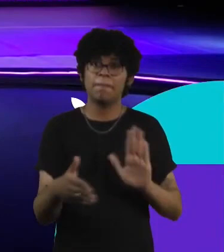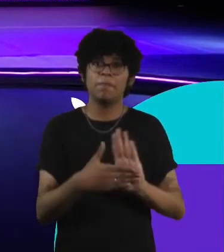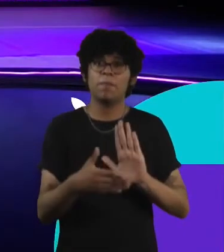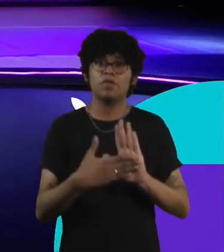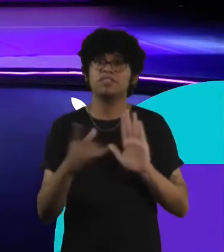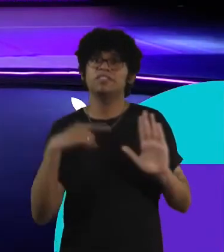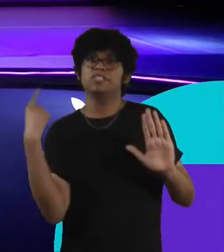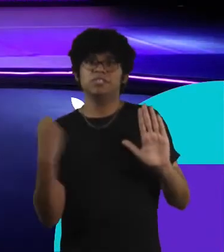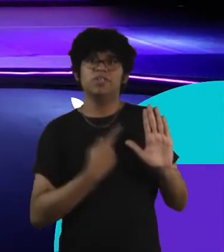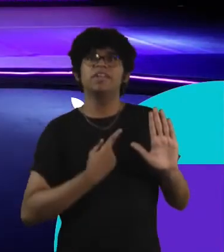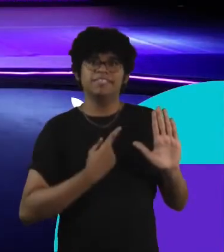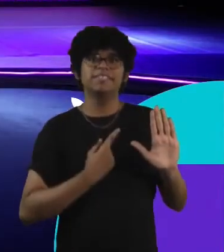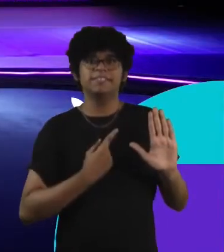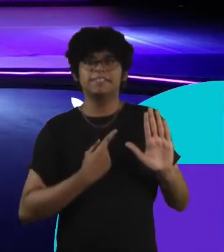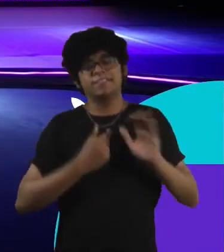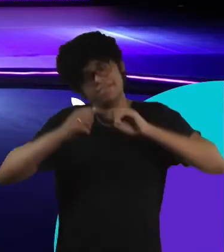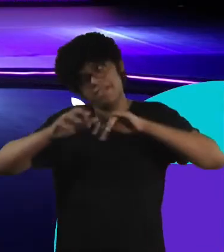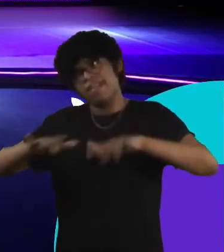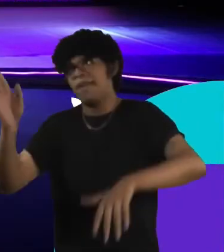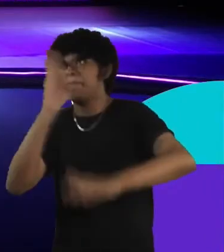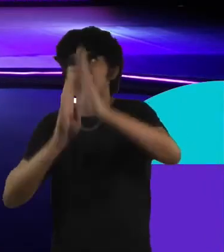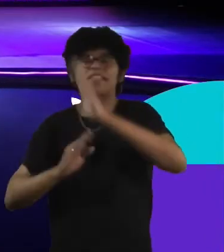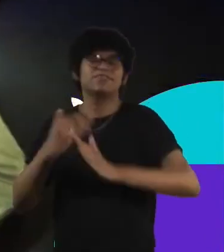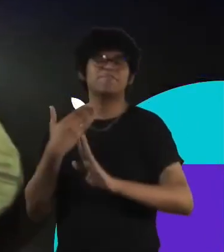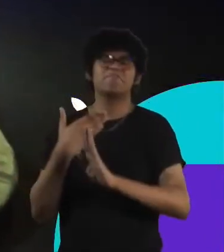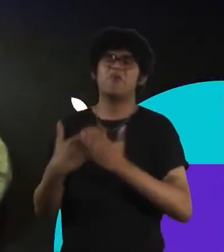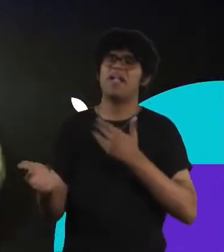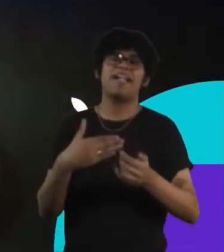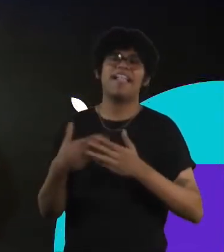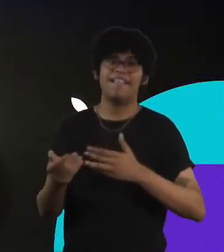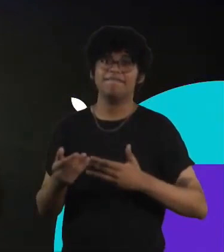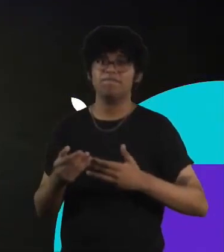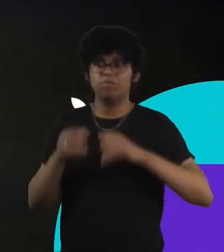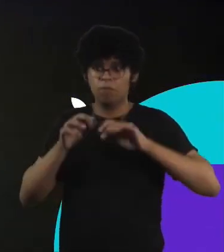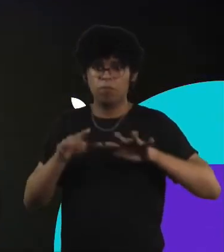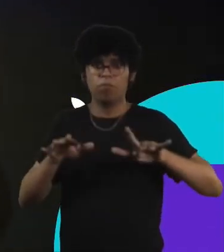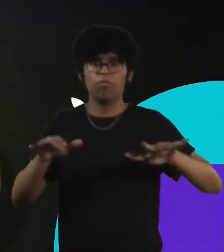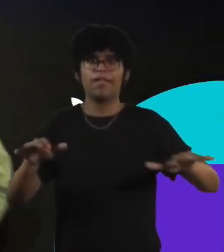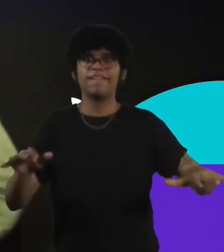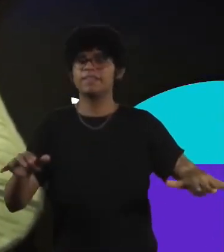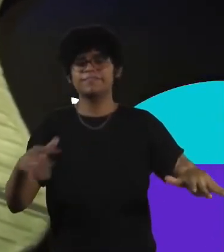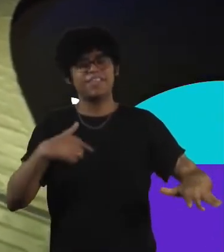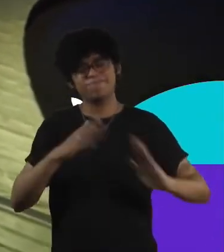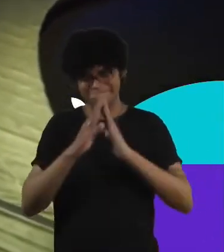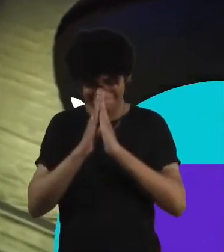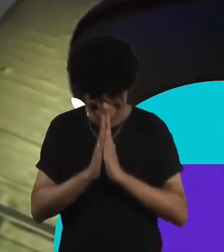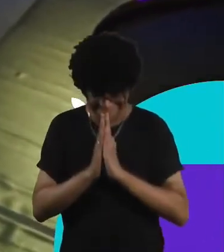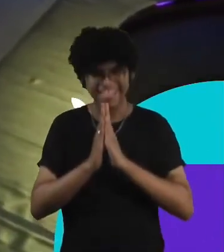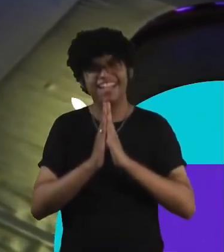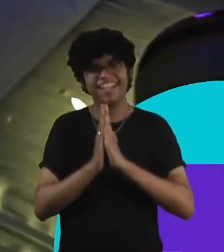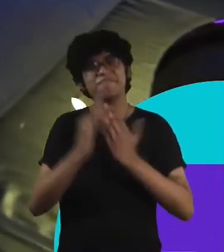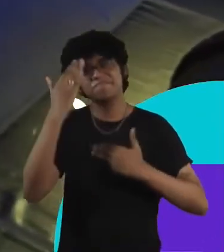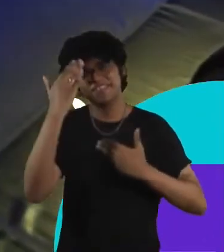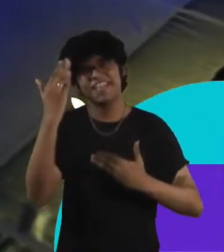aqui de levar para todo e qualquer brasileiro a educação em dados se multiplique, e eu sou só gratidão a cada um de vocês